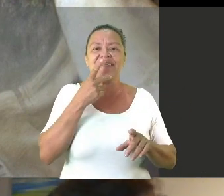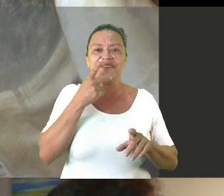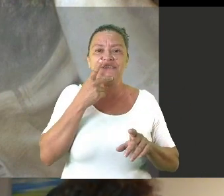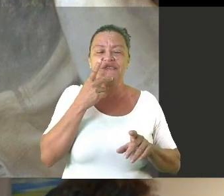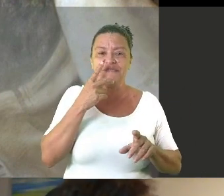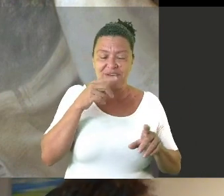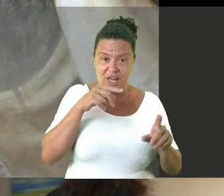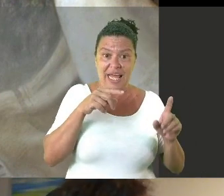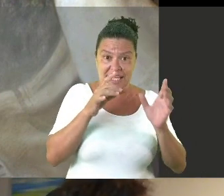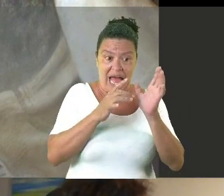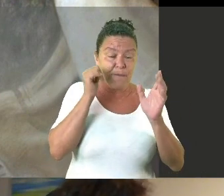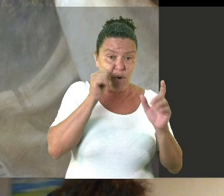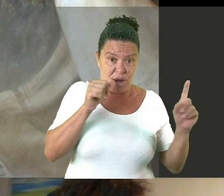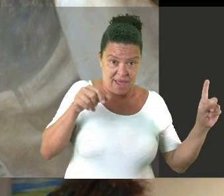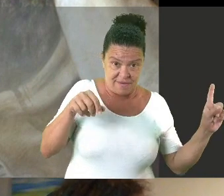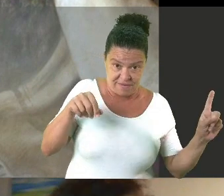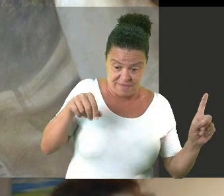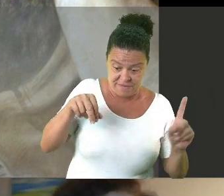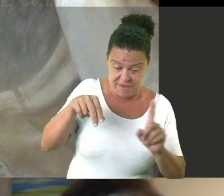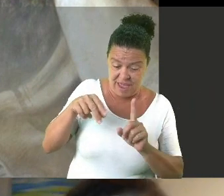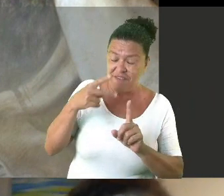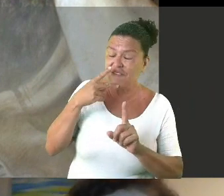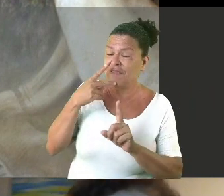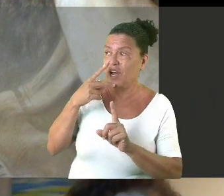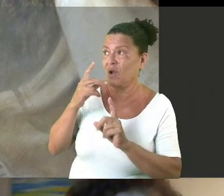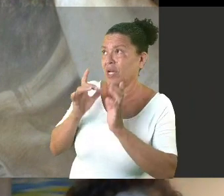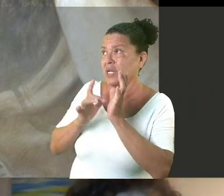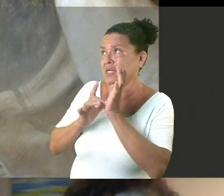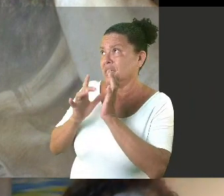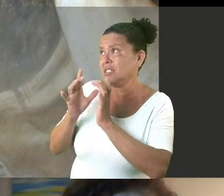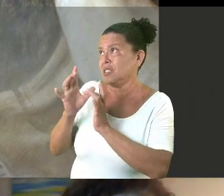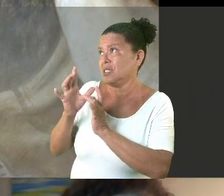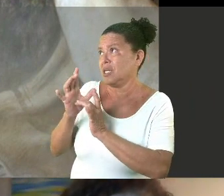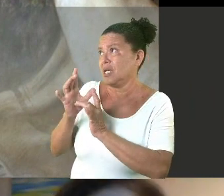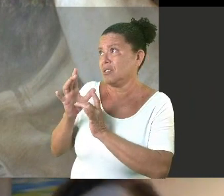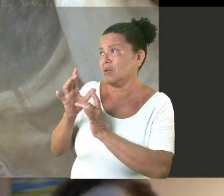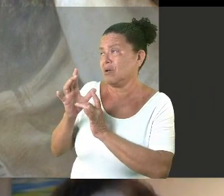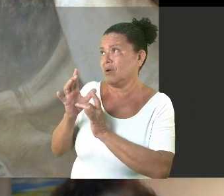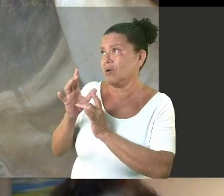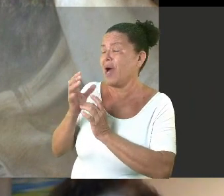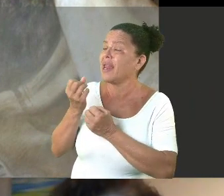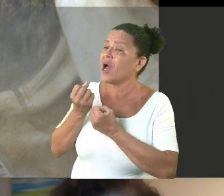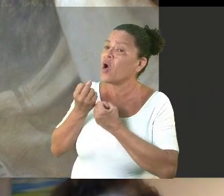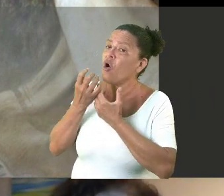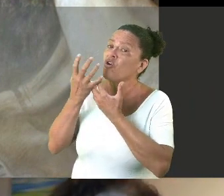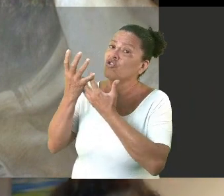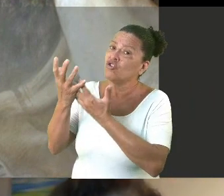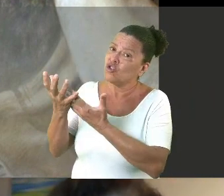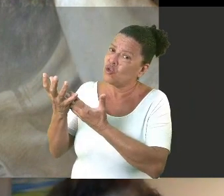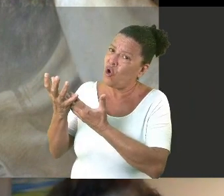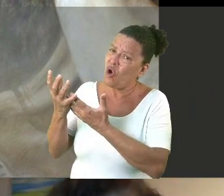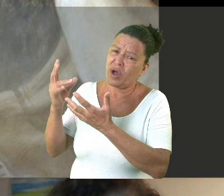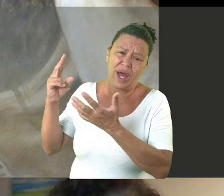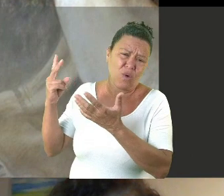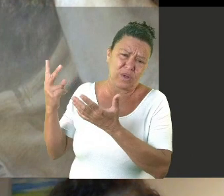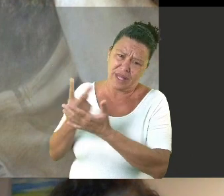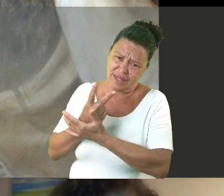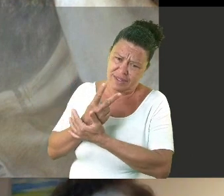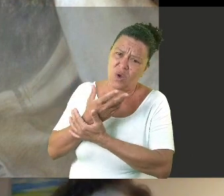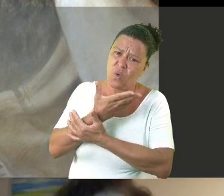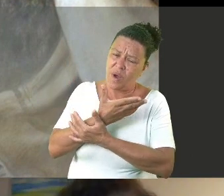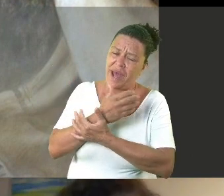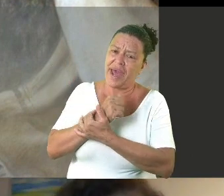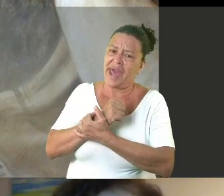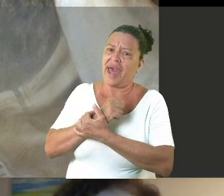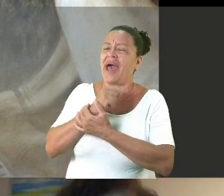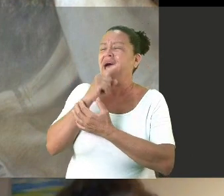diante dele e disse-lhe então toda a verdade. Então ela contou para Jesus tudo o que havia acontecido, que